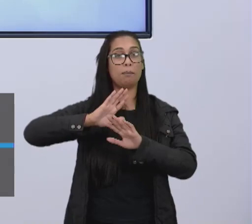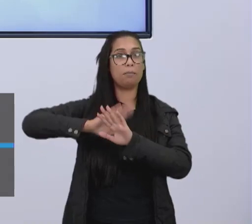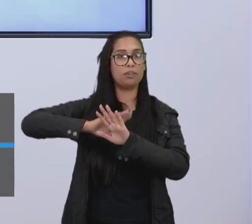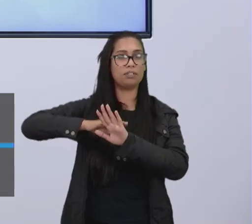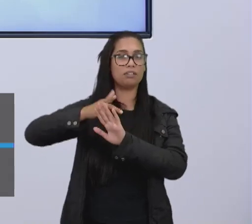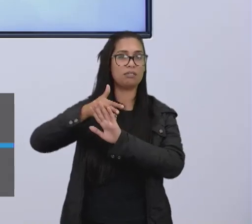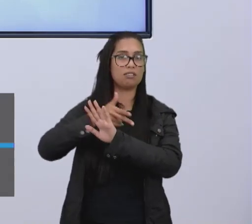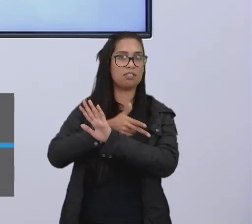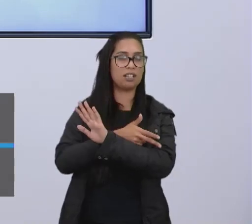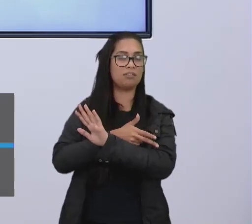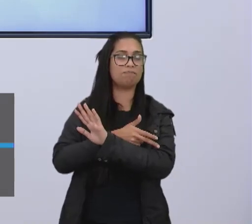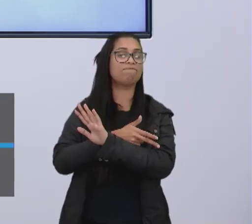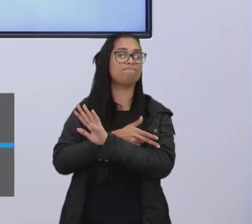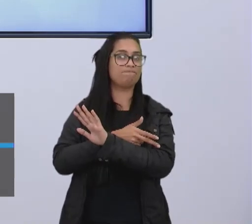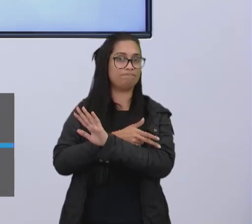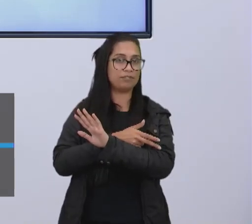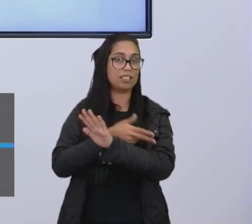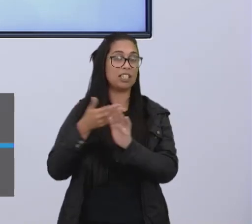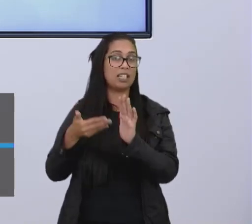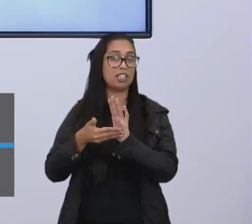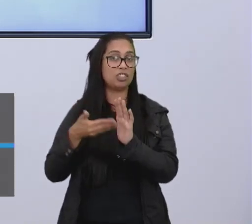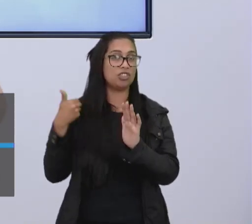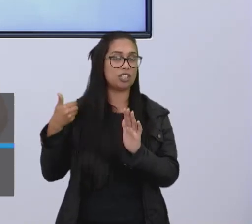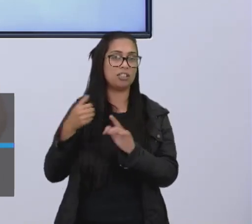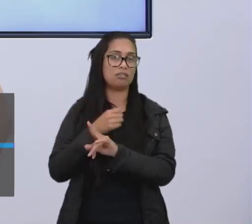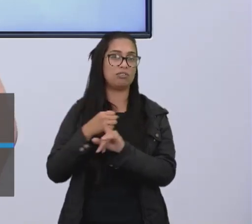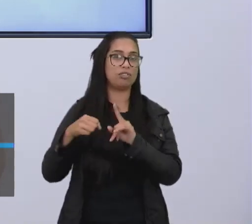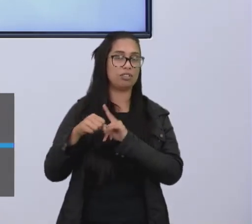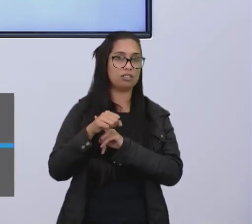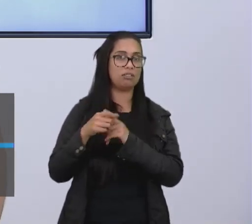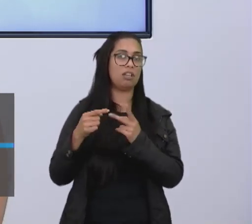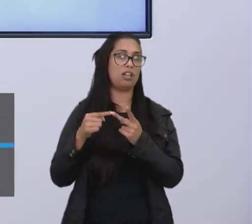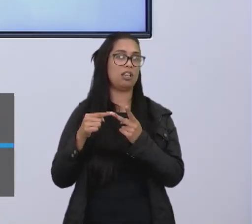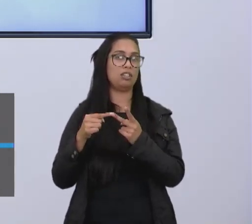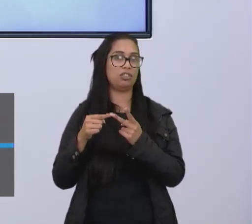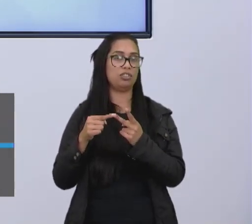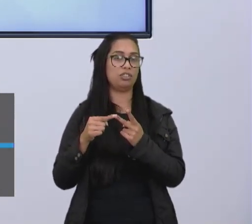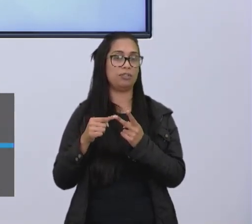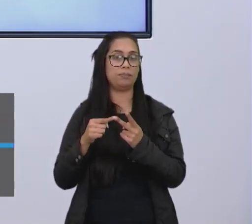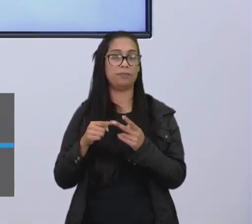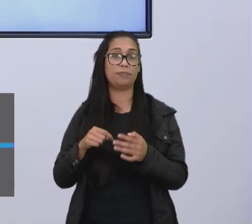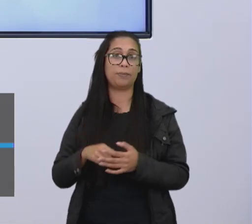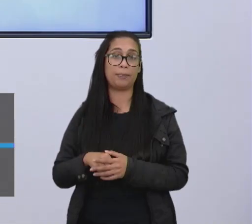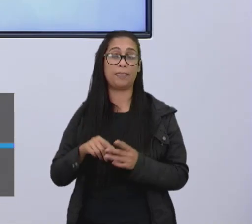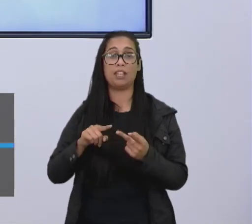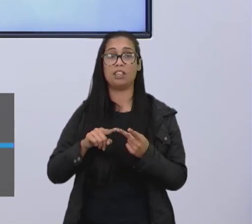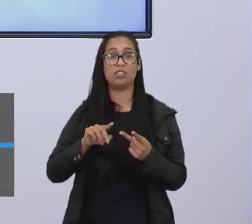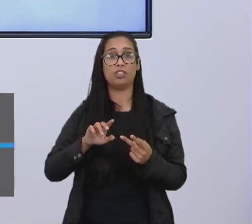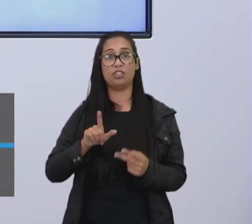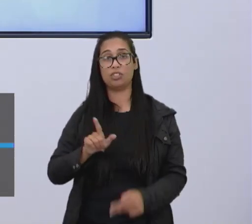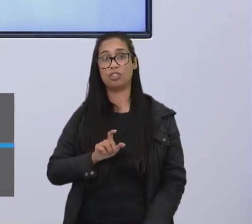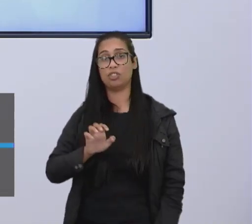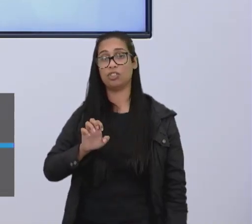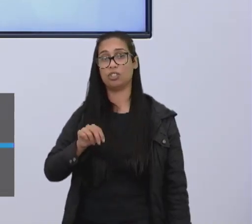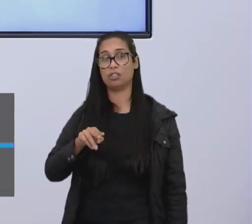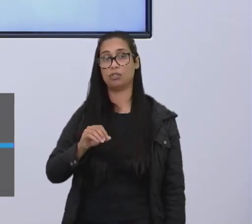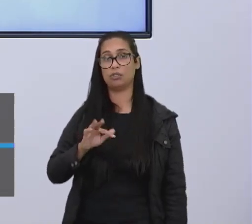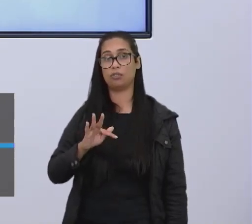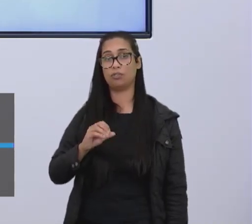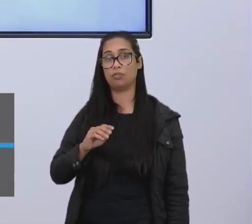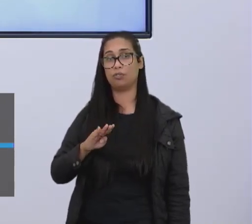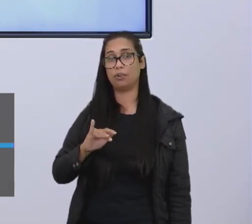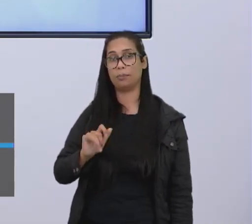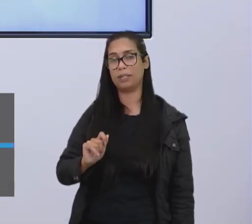violência. E um exemplo clássico dessa exclusão é a xenofobia. É quando você vê um imigrante e fala, você está roubando o